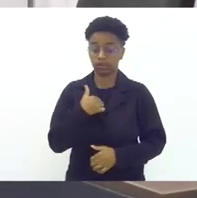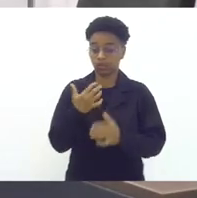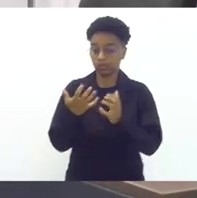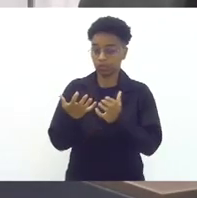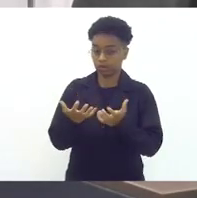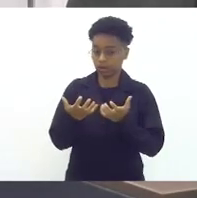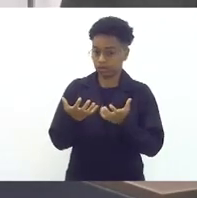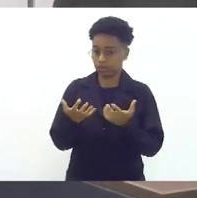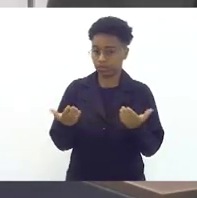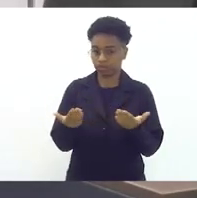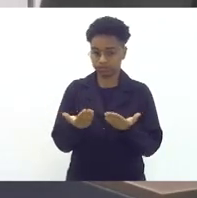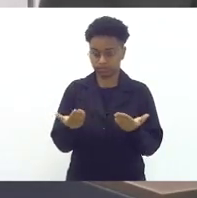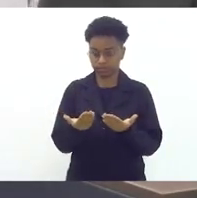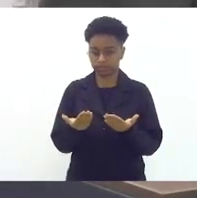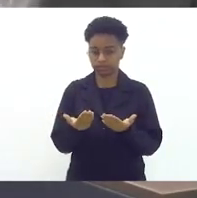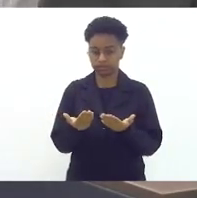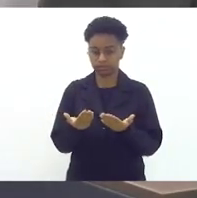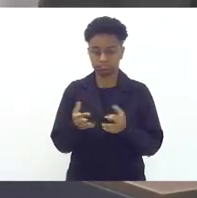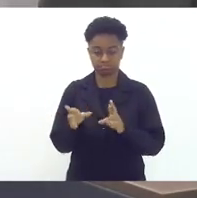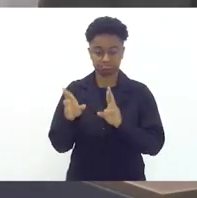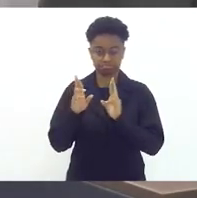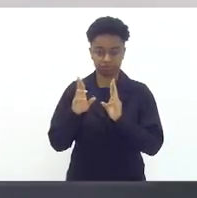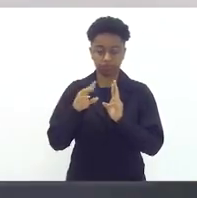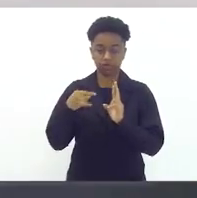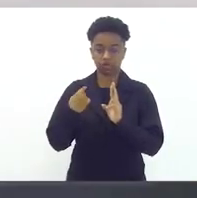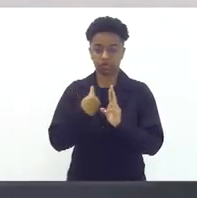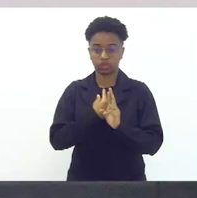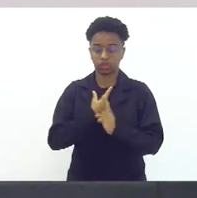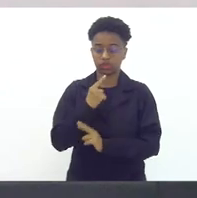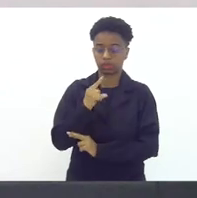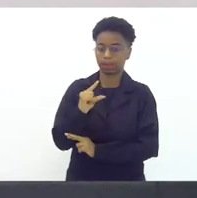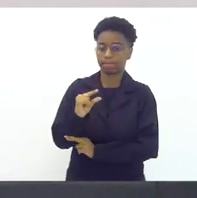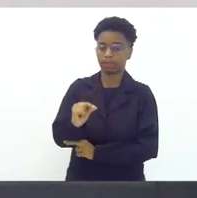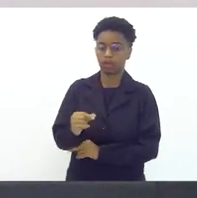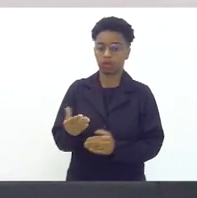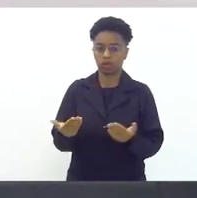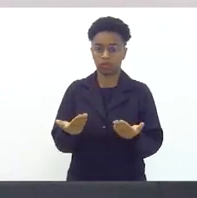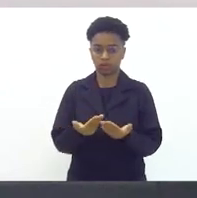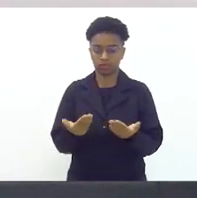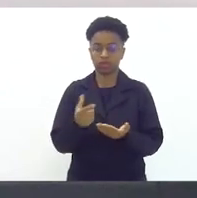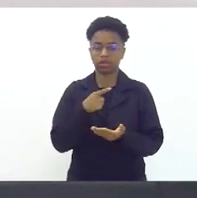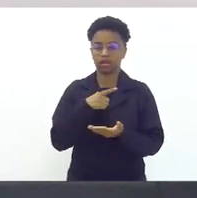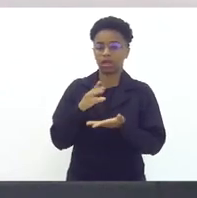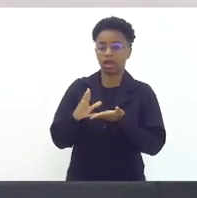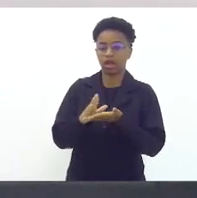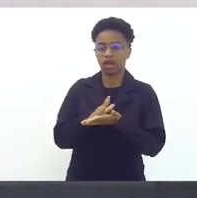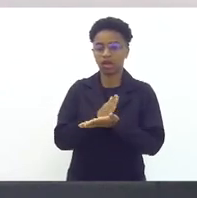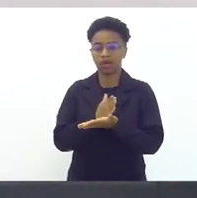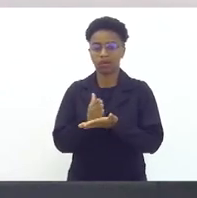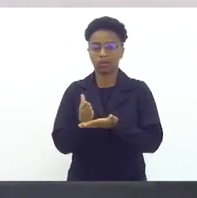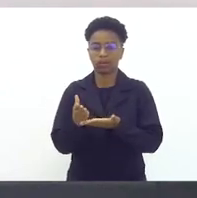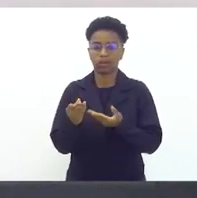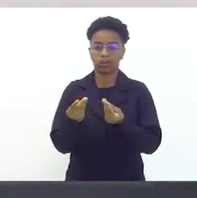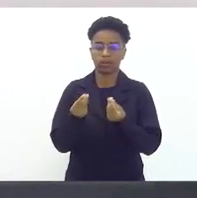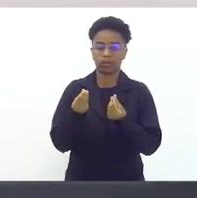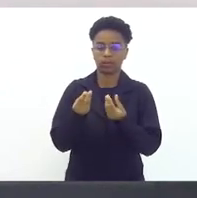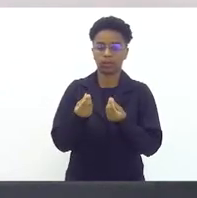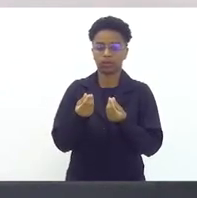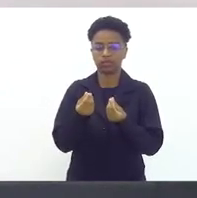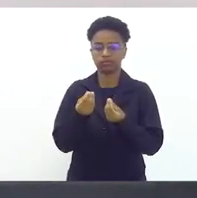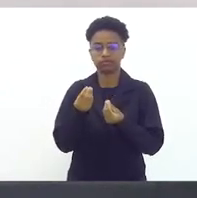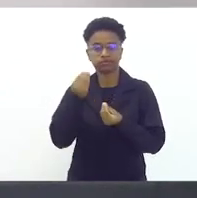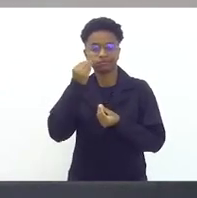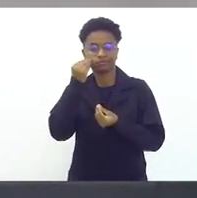Sérgio, esperar que a gente possa sair daqui com alguma sinalização de uma